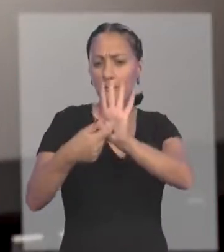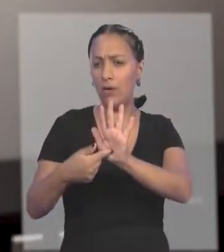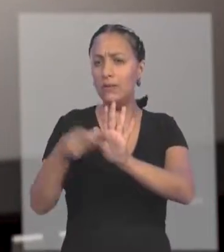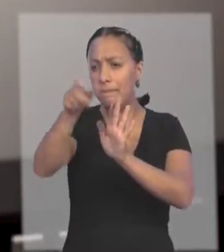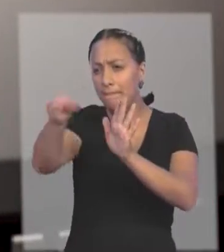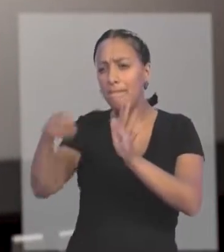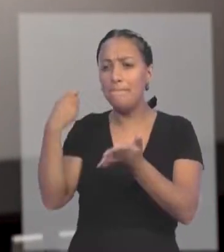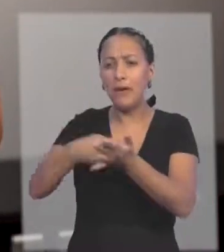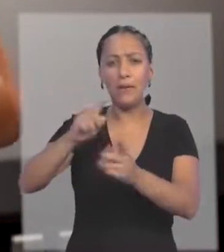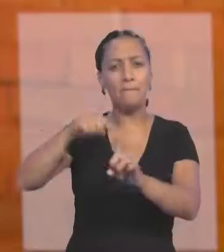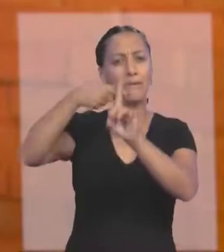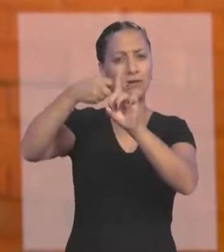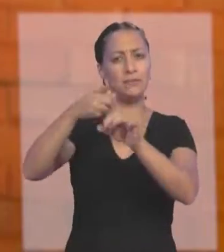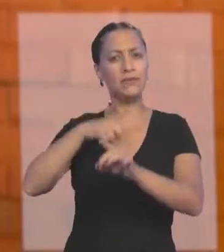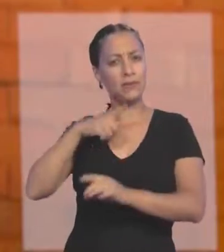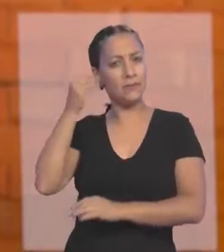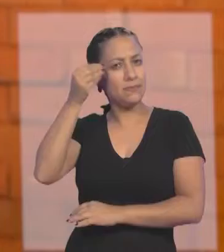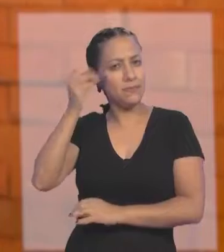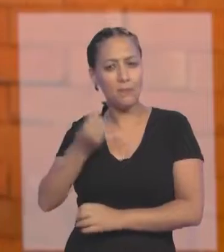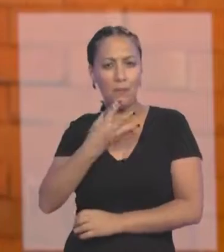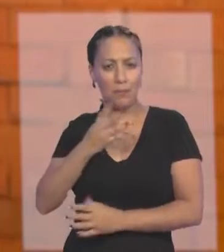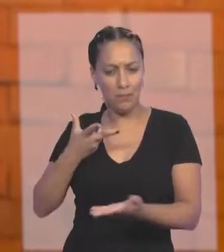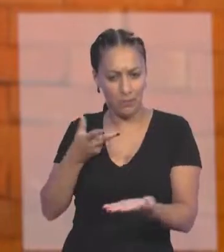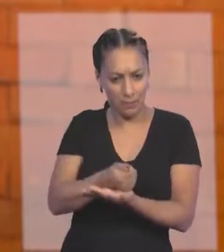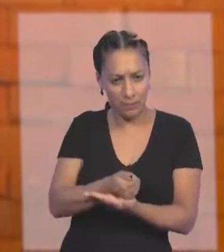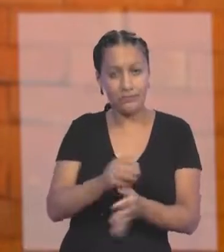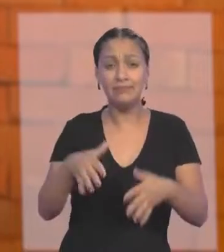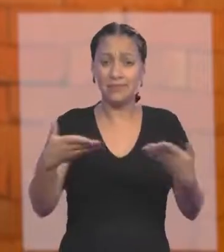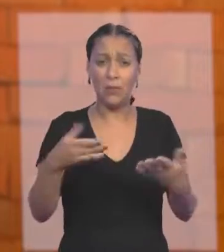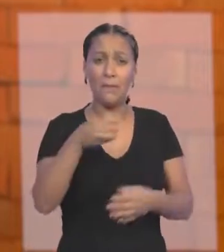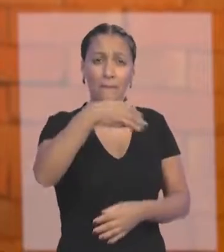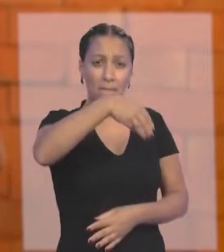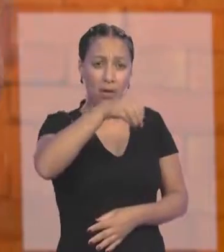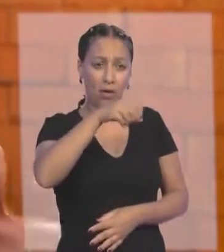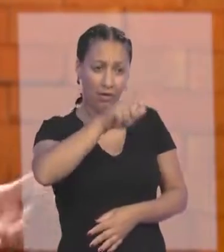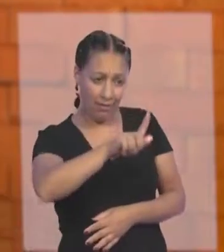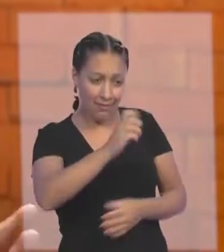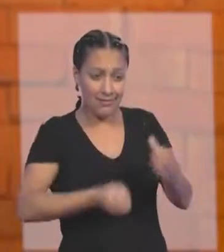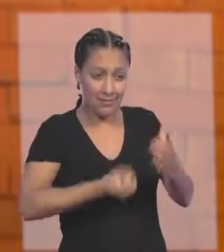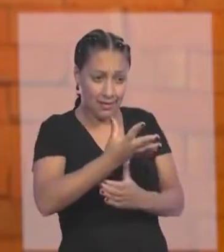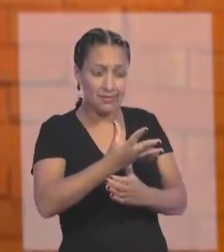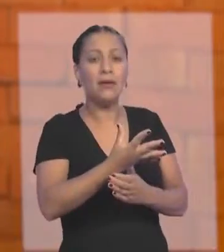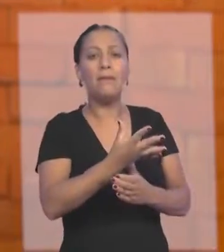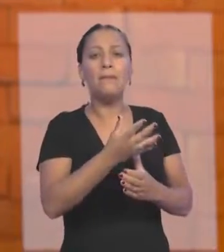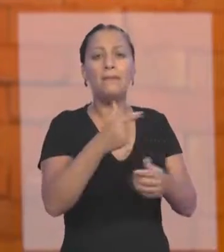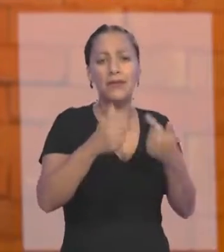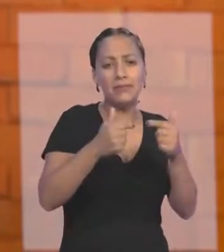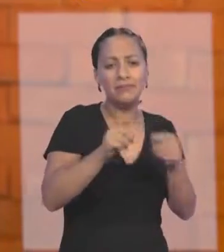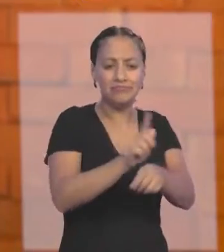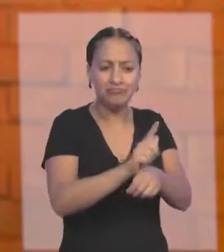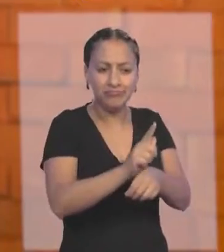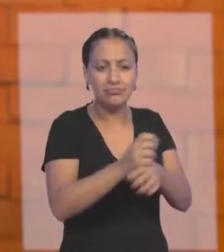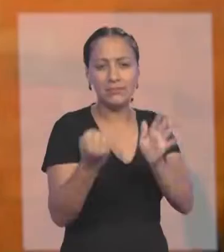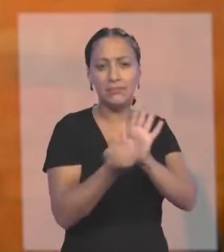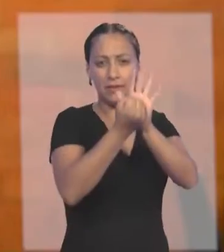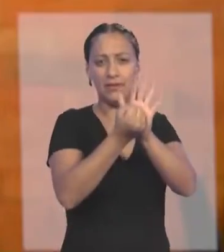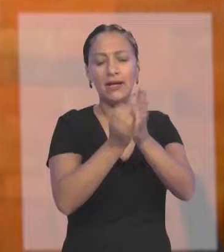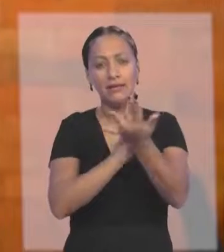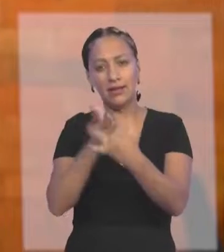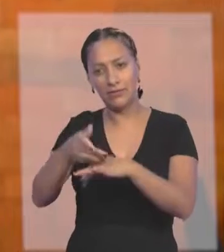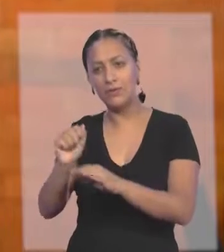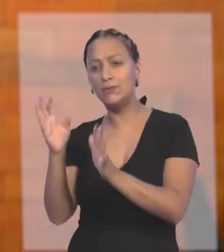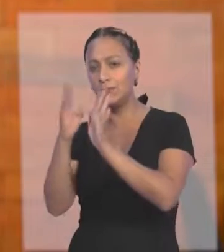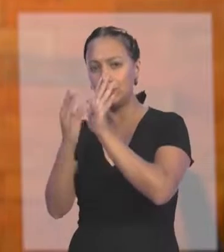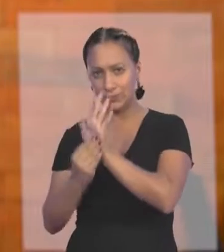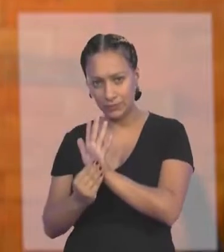para ter uma boa experiência de compra. Então a Mog, ela foi criada para a gente trabalhar o branding das marcas através dos conteúdos, resumidamente. E o